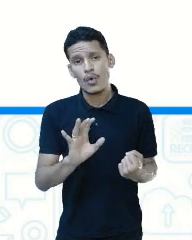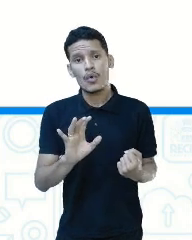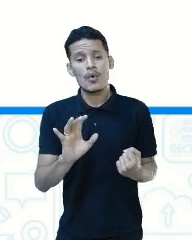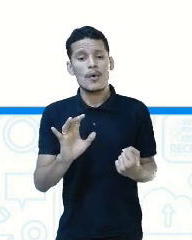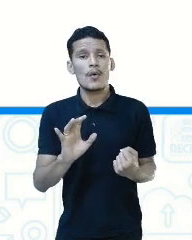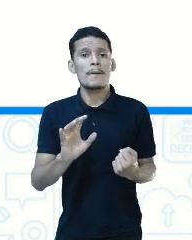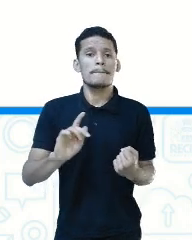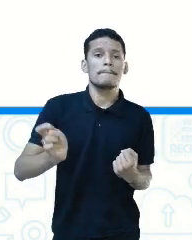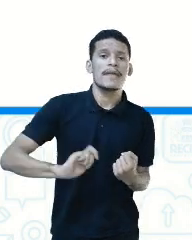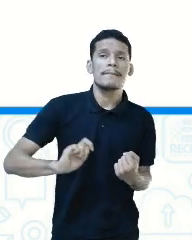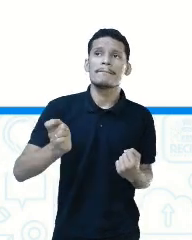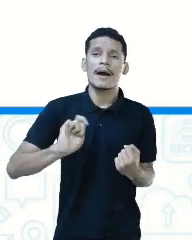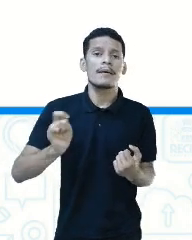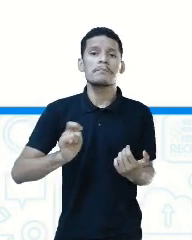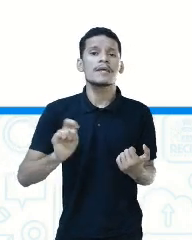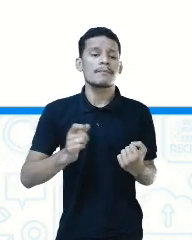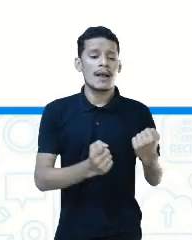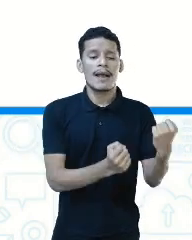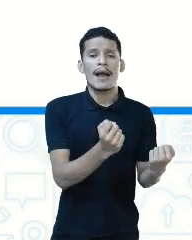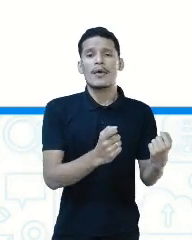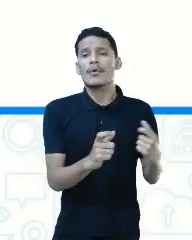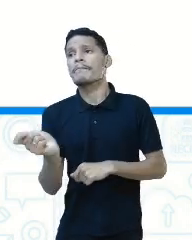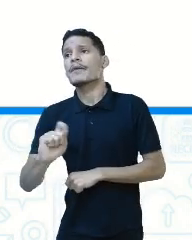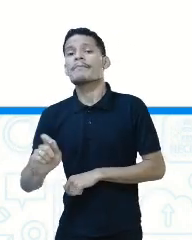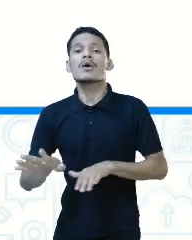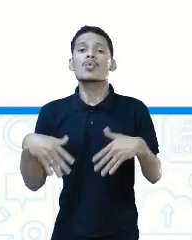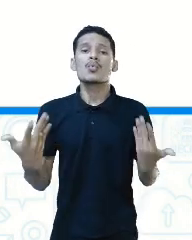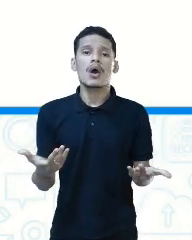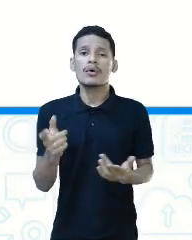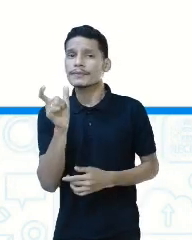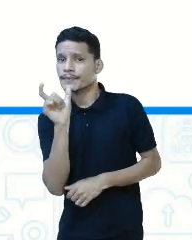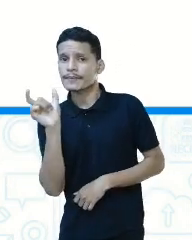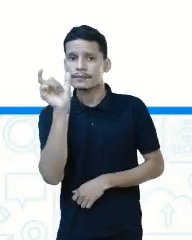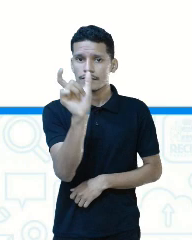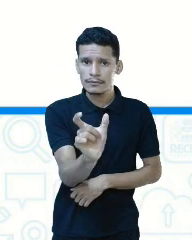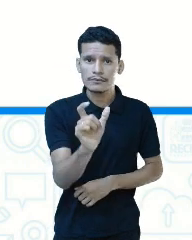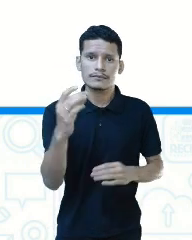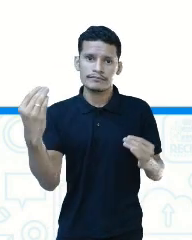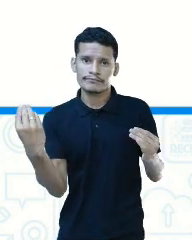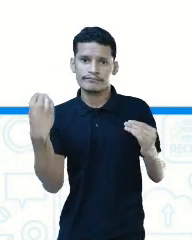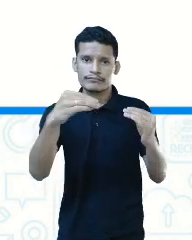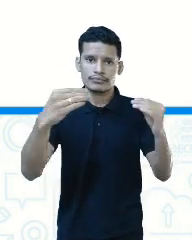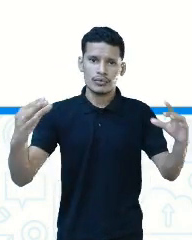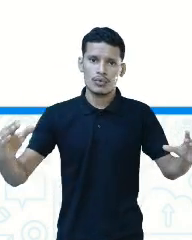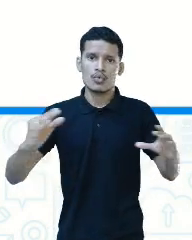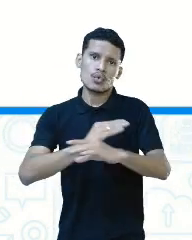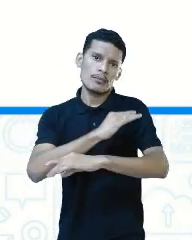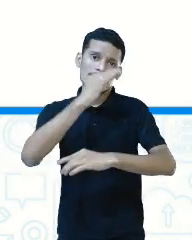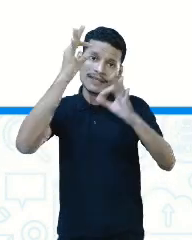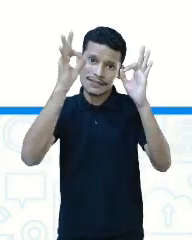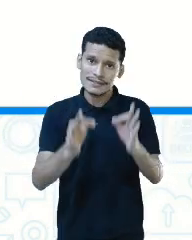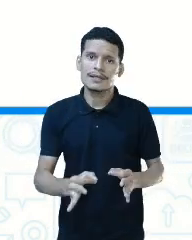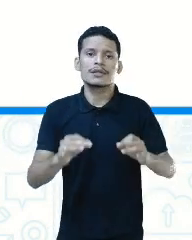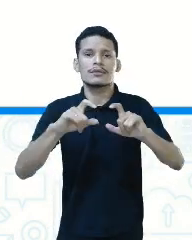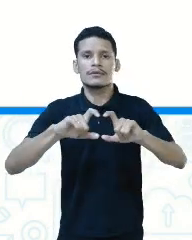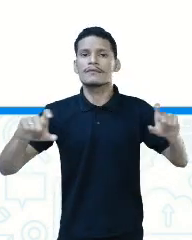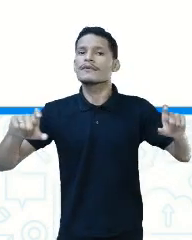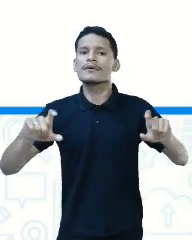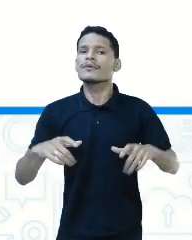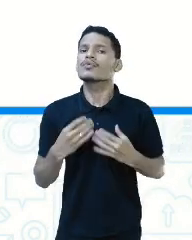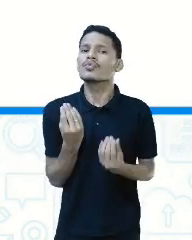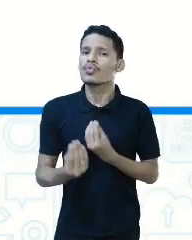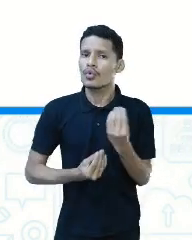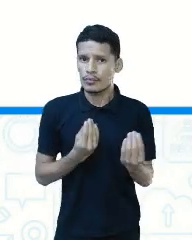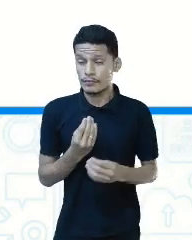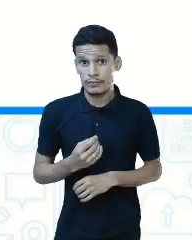o pipa de João é de madeira. E aí? Qual a palavra que melhor completa essa oração aí?